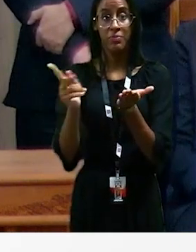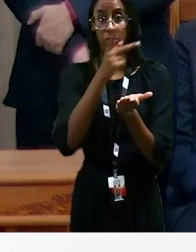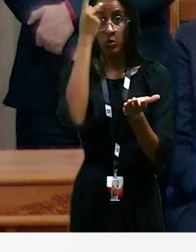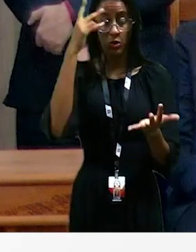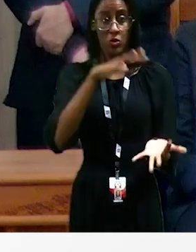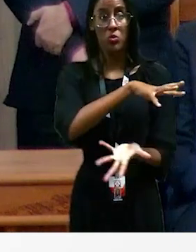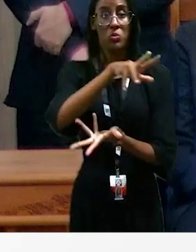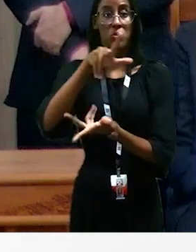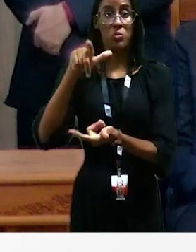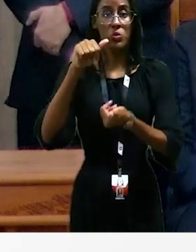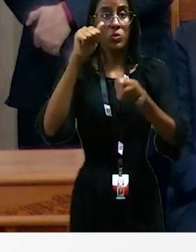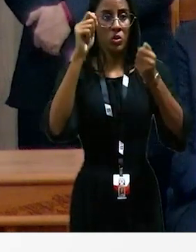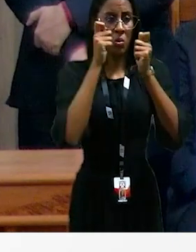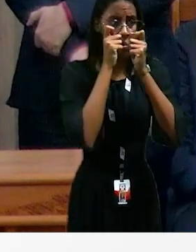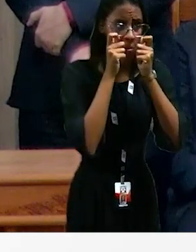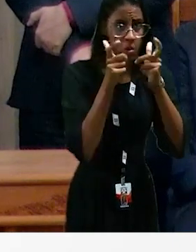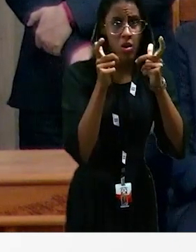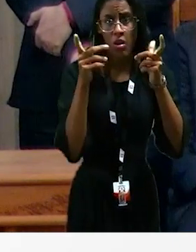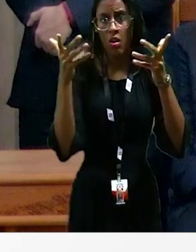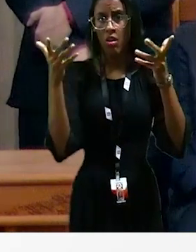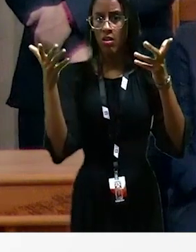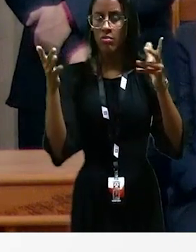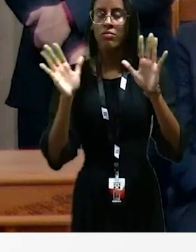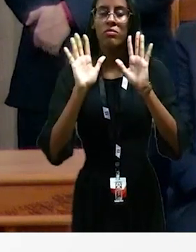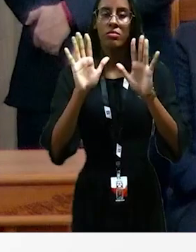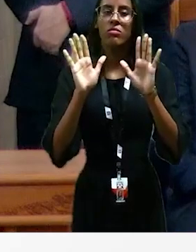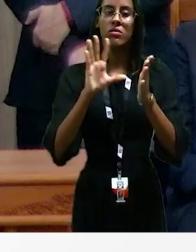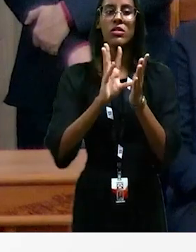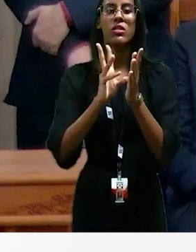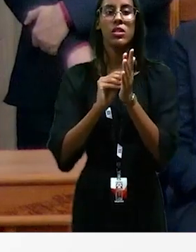agora eu quero dizer para a igreja e os irmãos